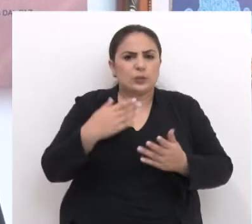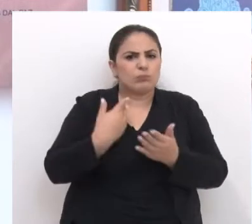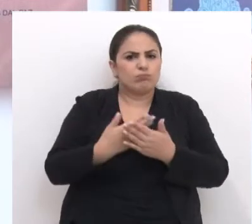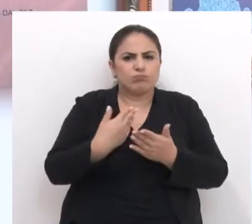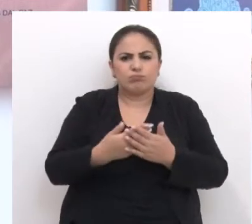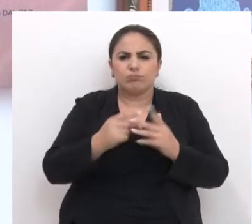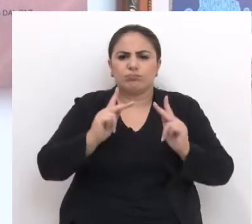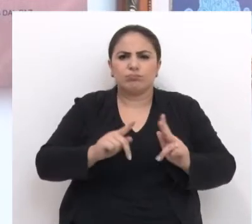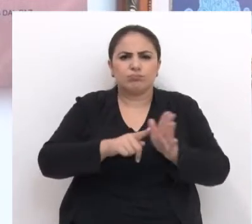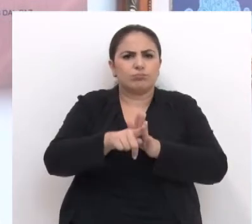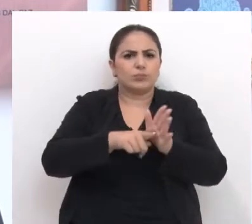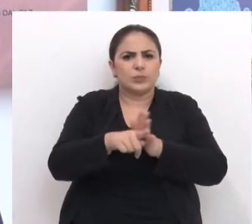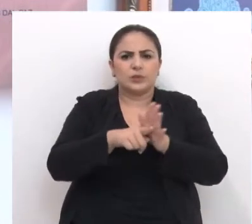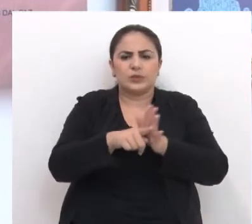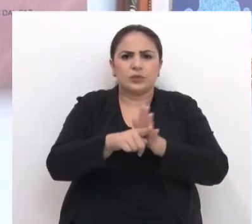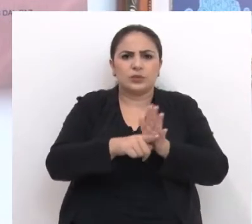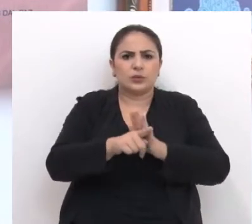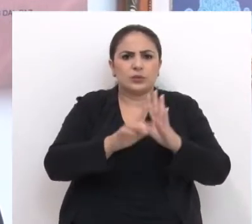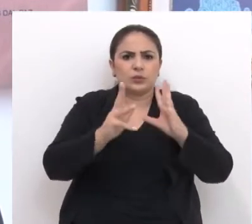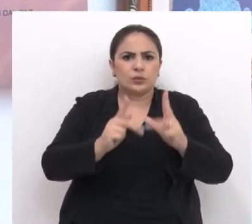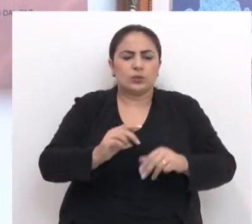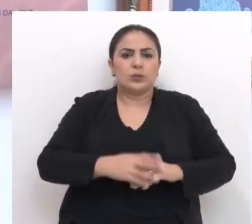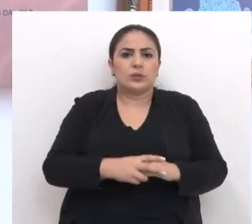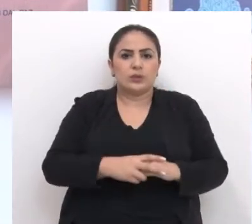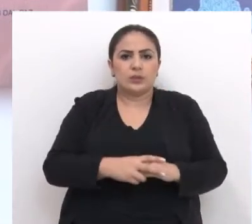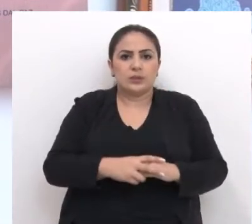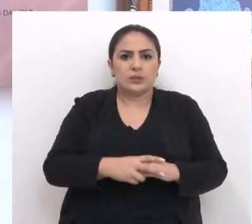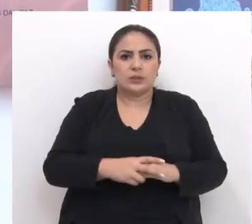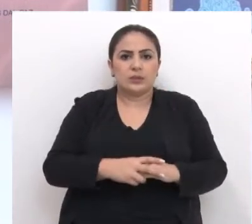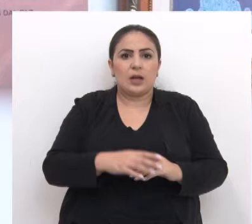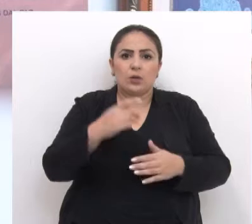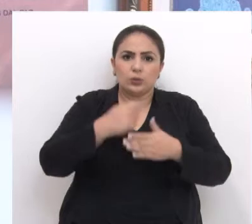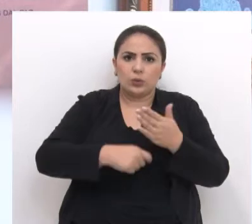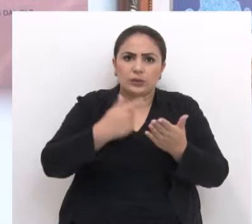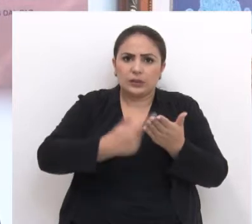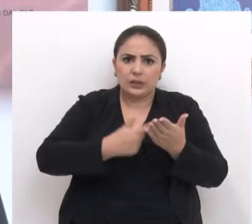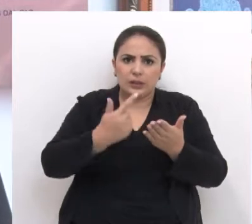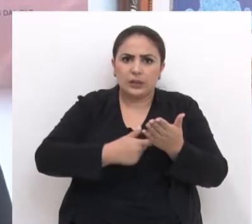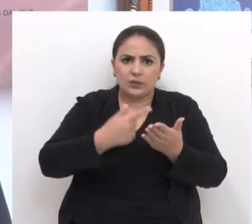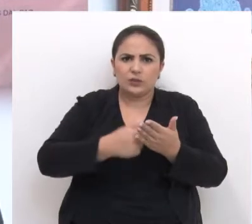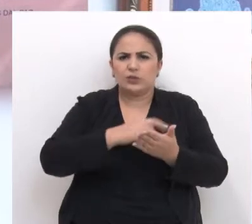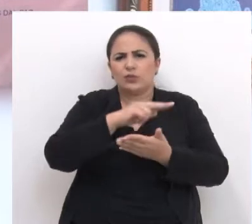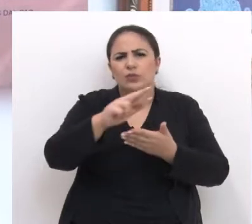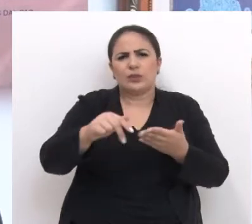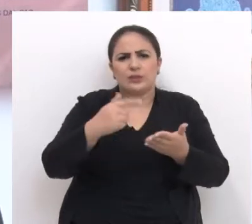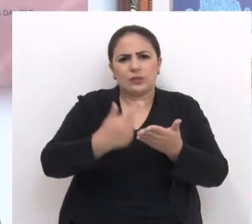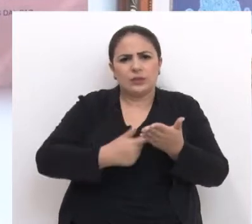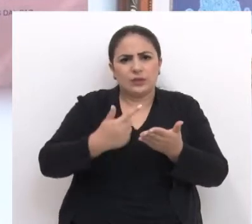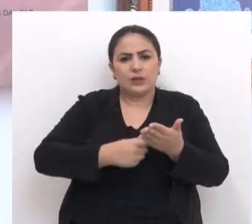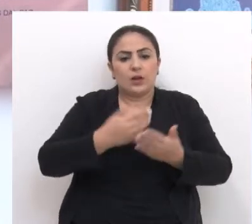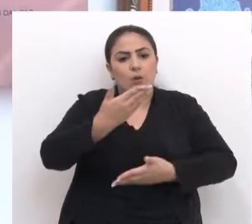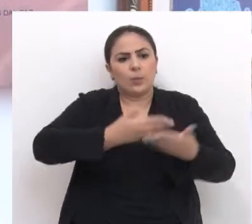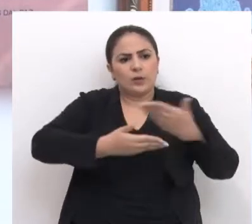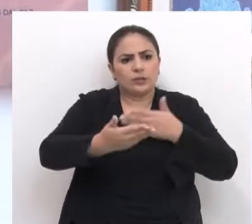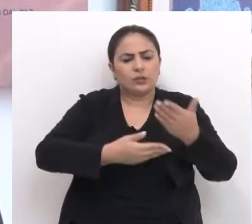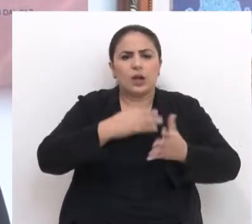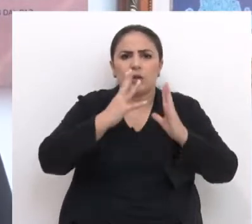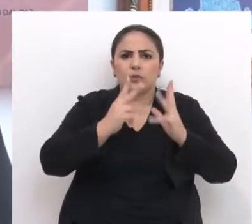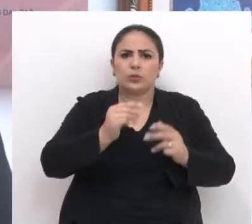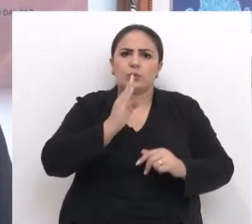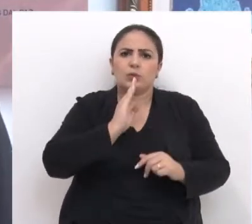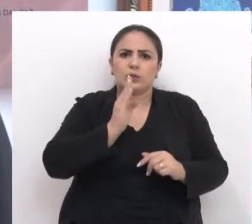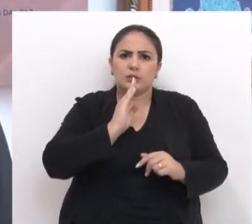um estudioso, um pesquisador, autor de alguns livros, de vários livros. Ele compartilha todo